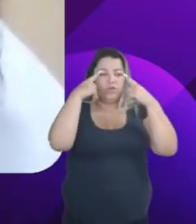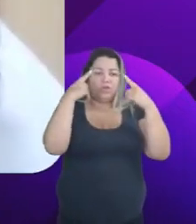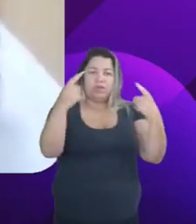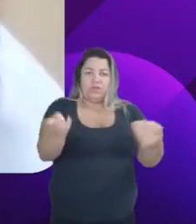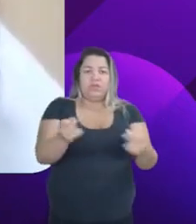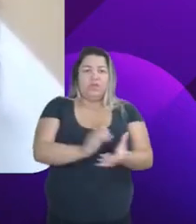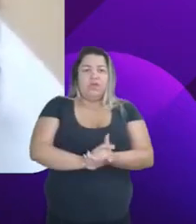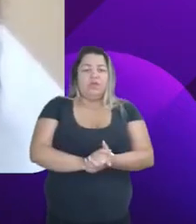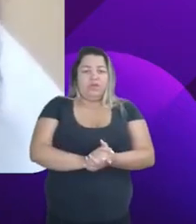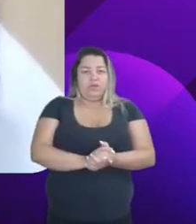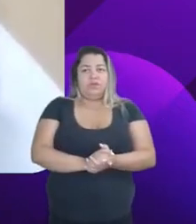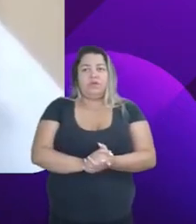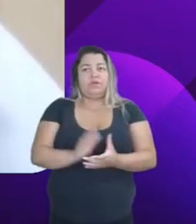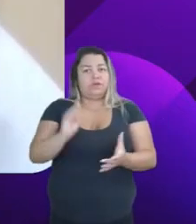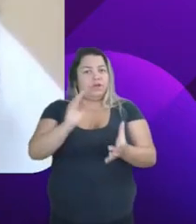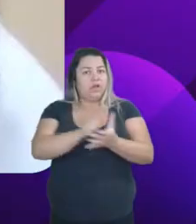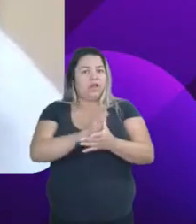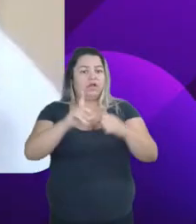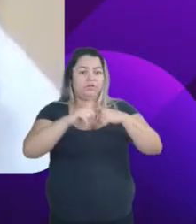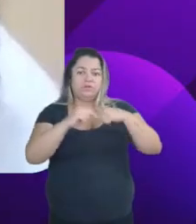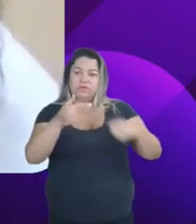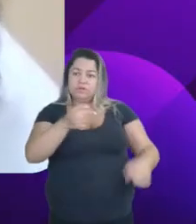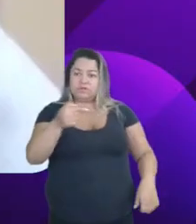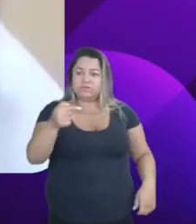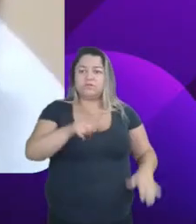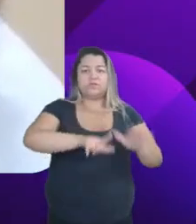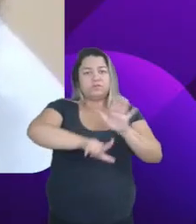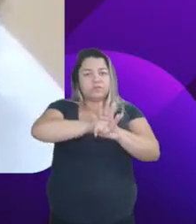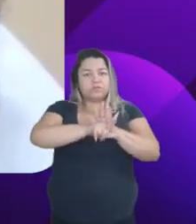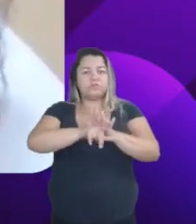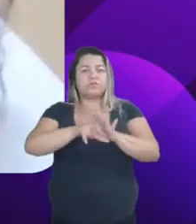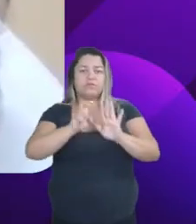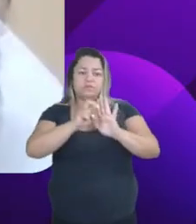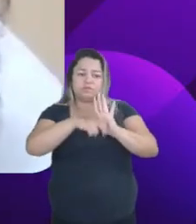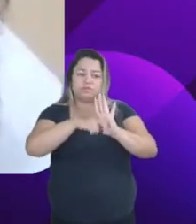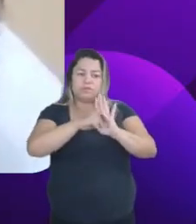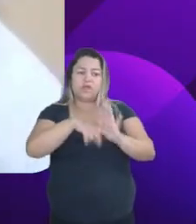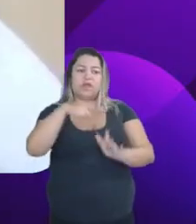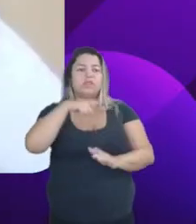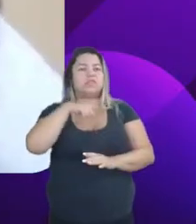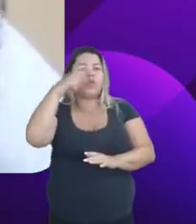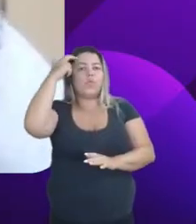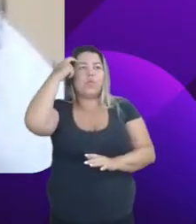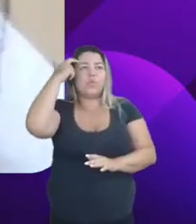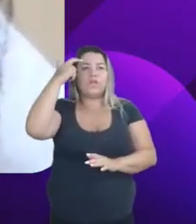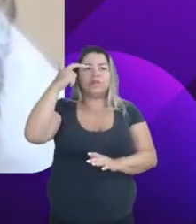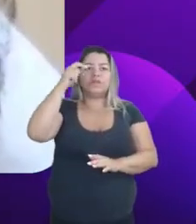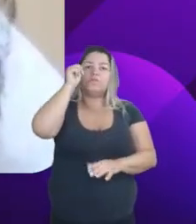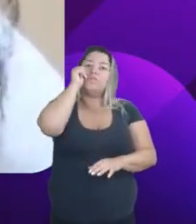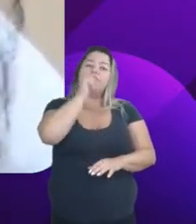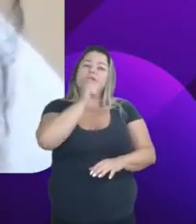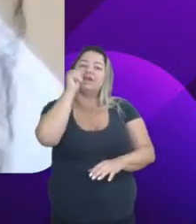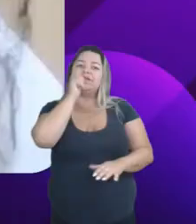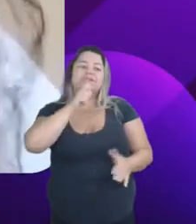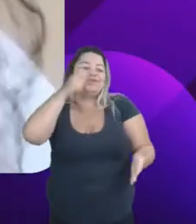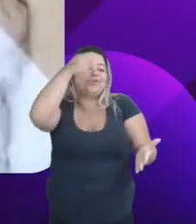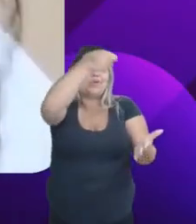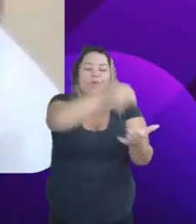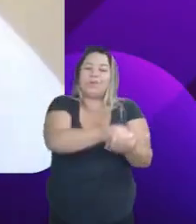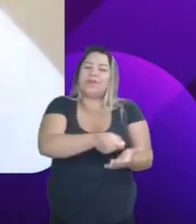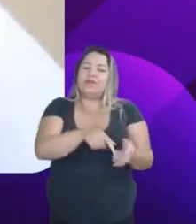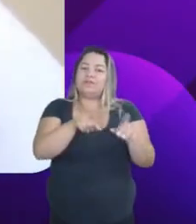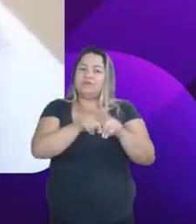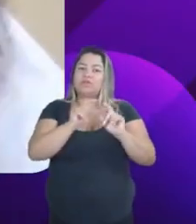violência patrimonial, artigo 7º, Lei Maria da Penha. A gente tem no imaginário social que a mulher tem